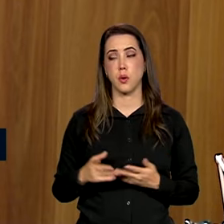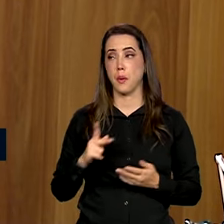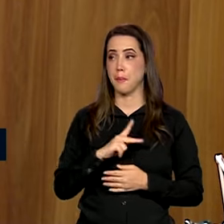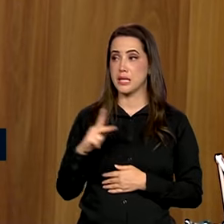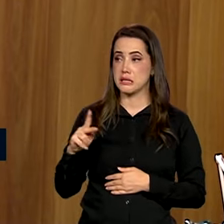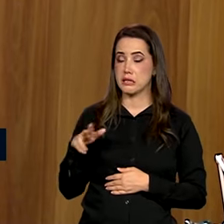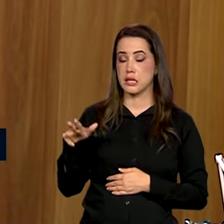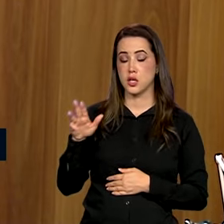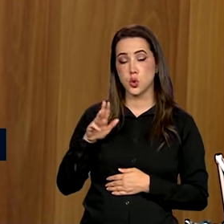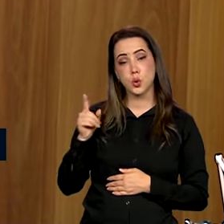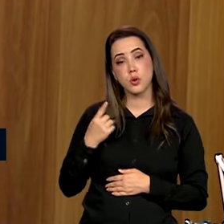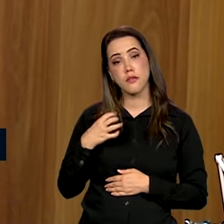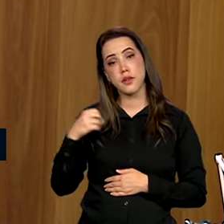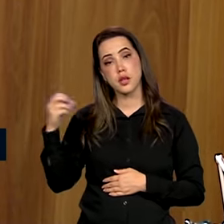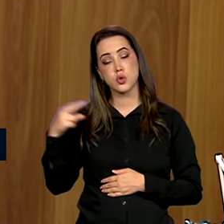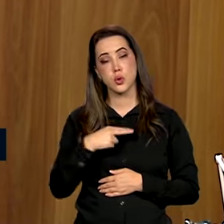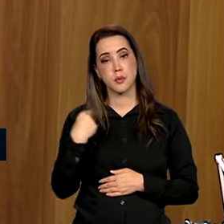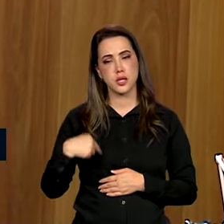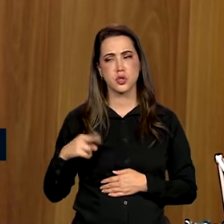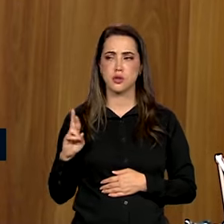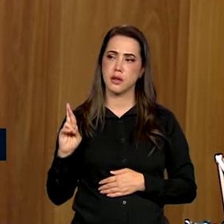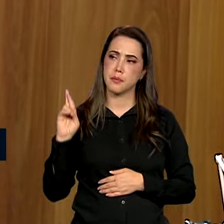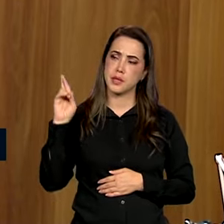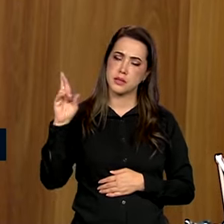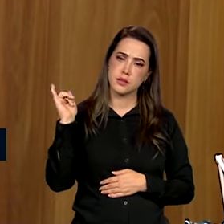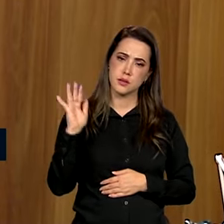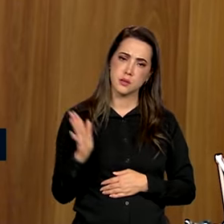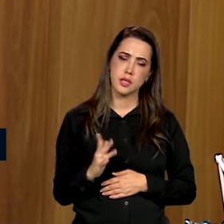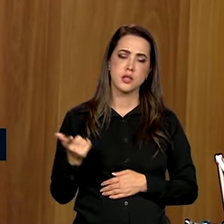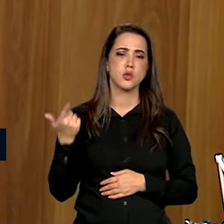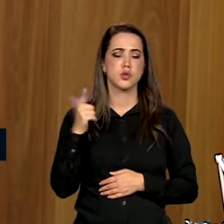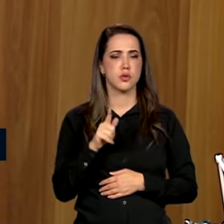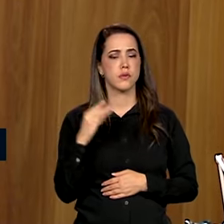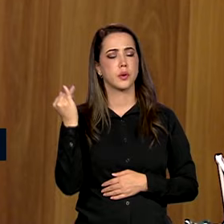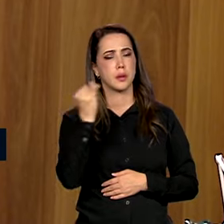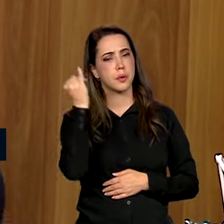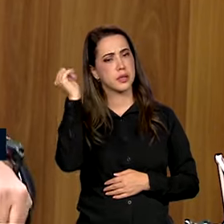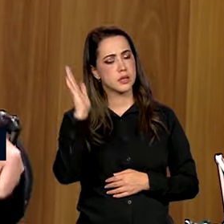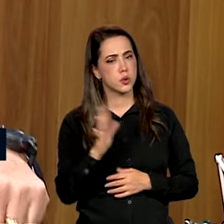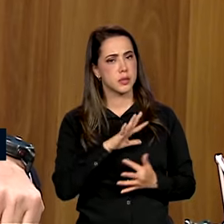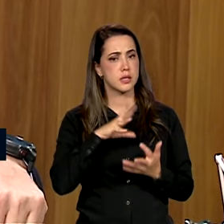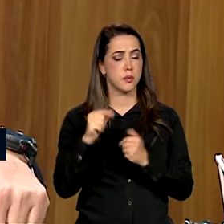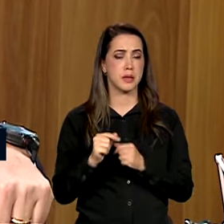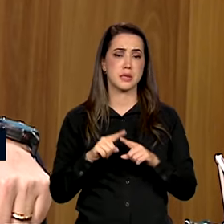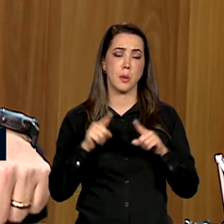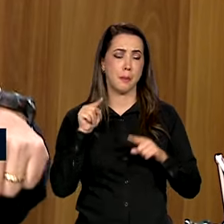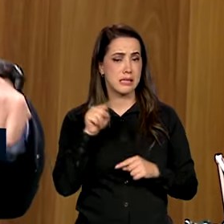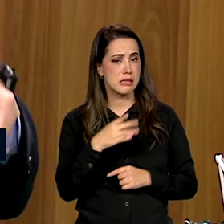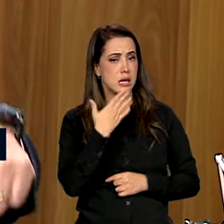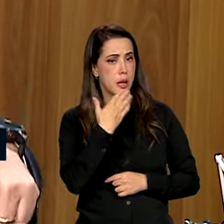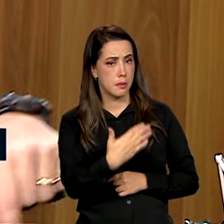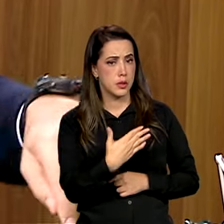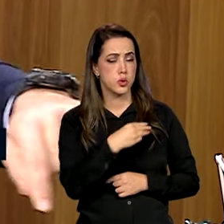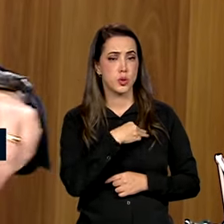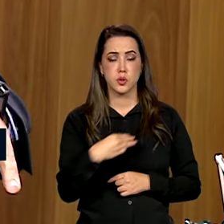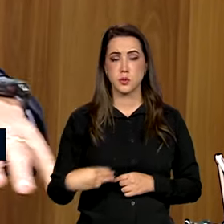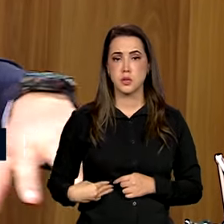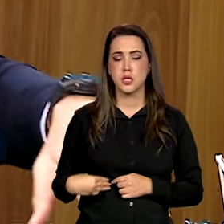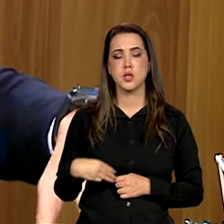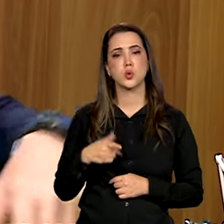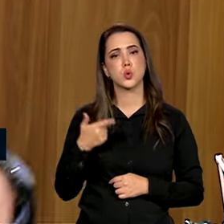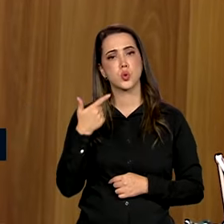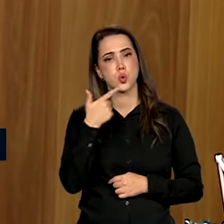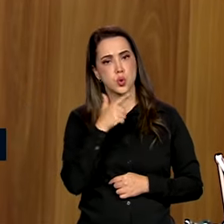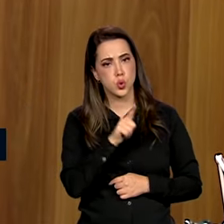representando o país retomando protagonismo internacional mas ele ele solicitou que os ministros fortaleçam a relação